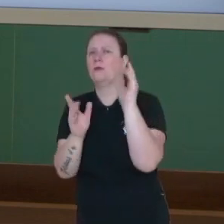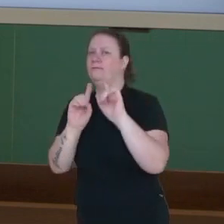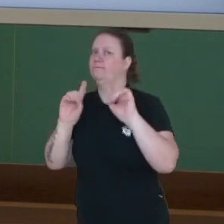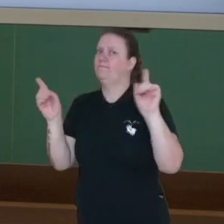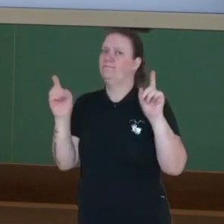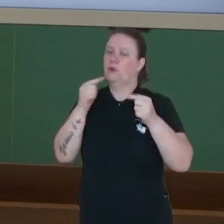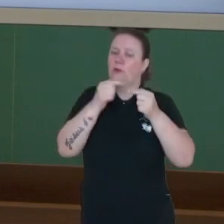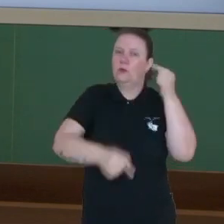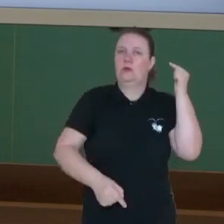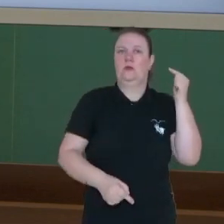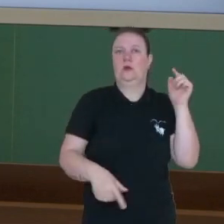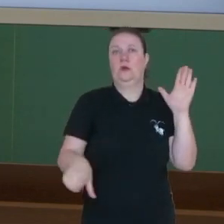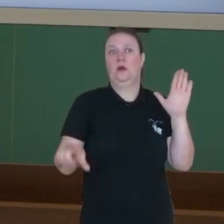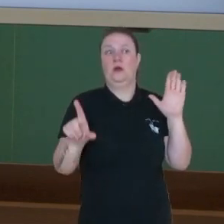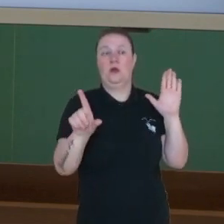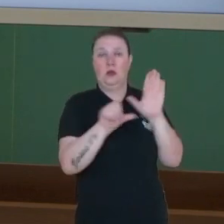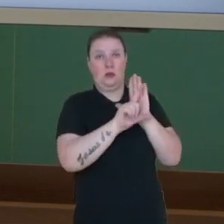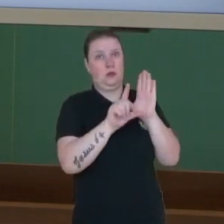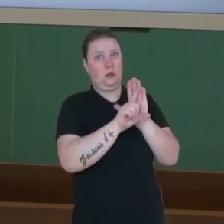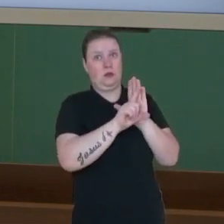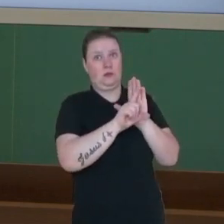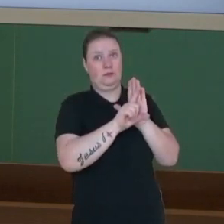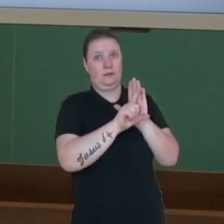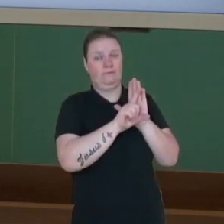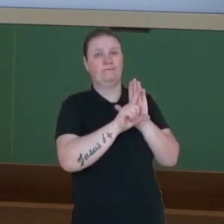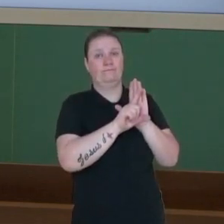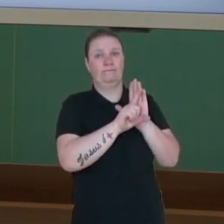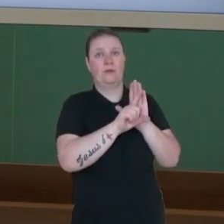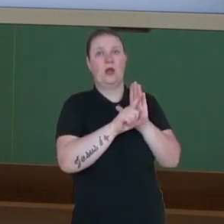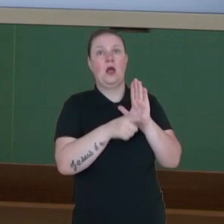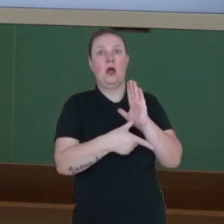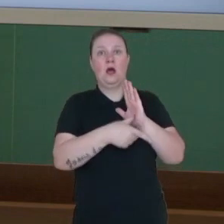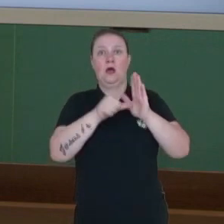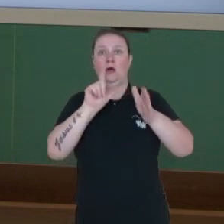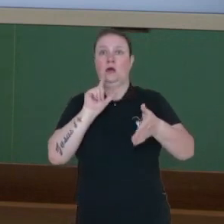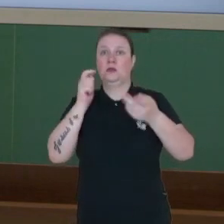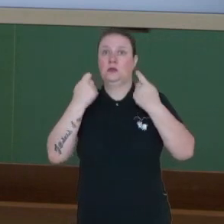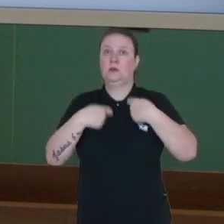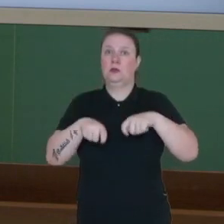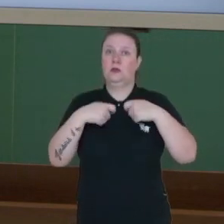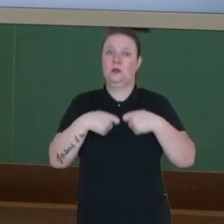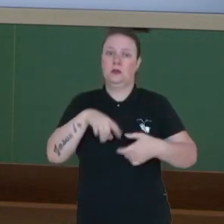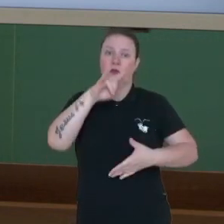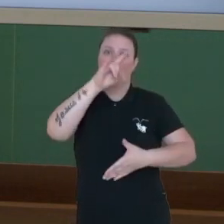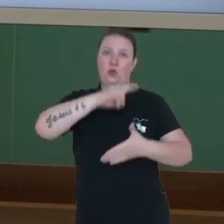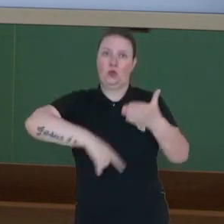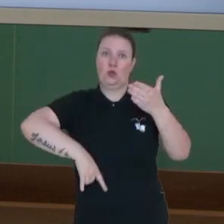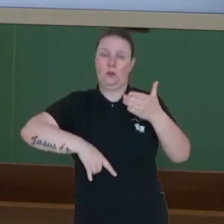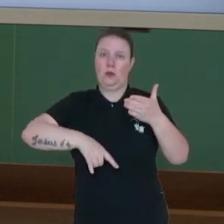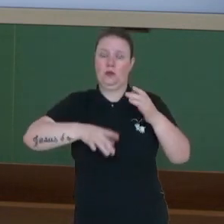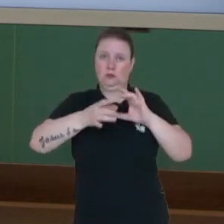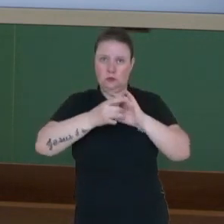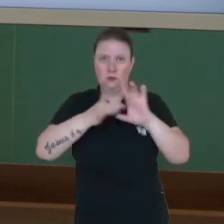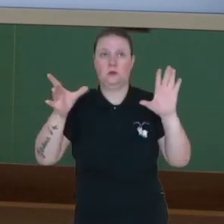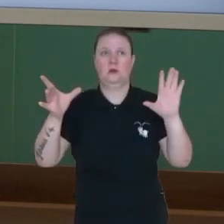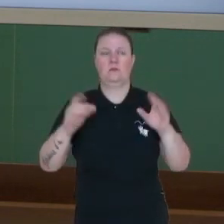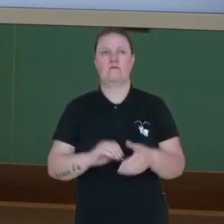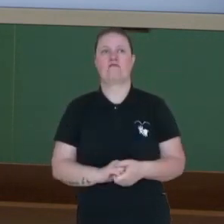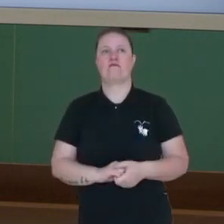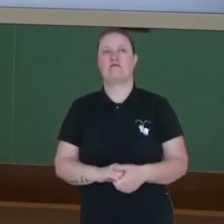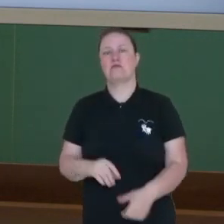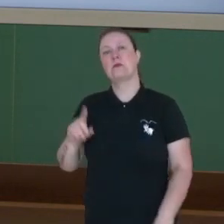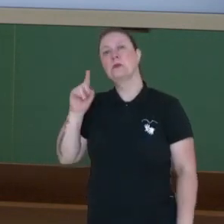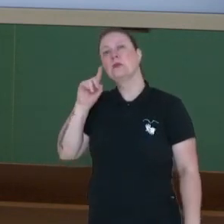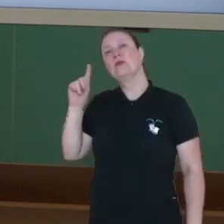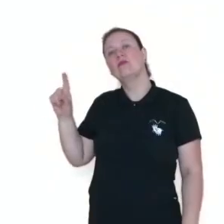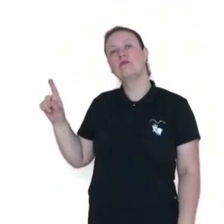não se pode derrubar a árvore de araucária sem uma licença ambiental, né? E aqui eu trago uma foto, né, que o novo